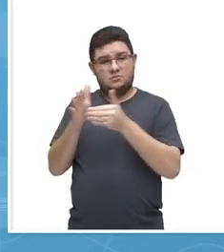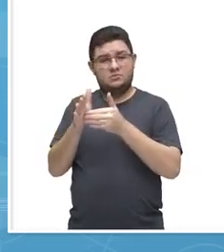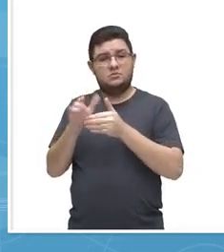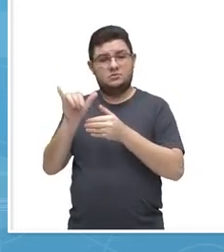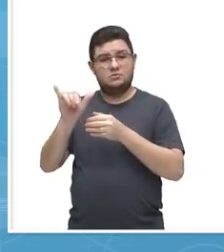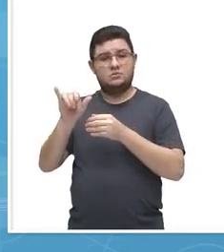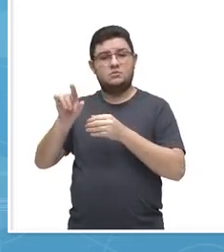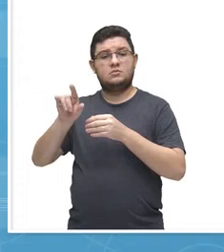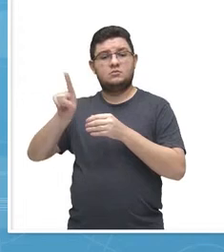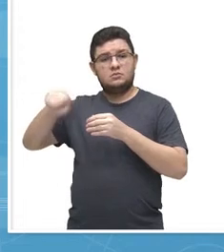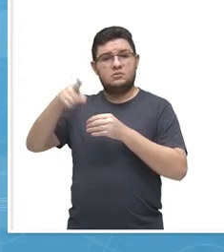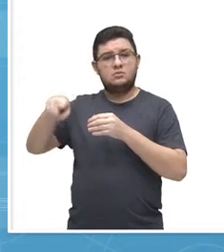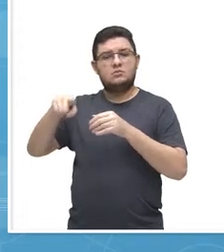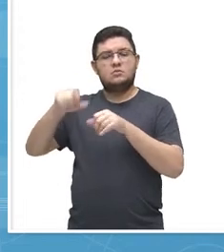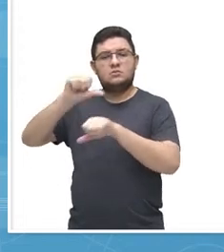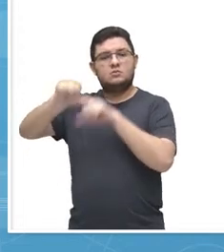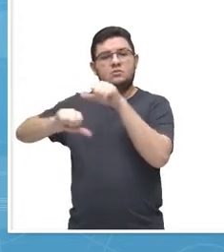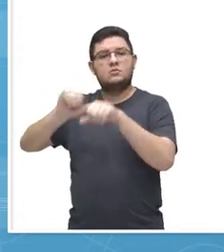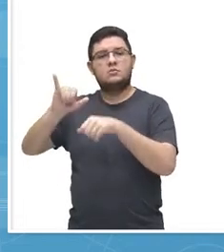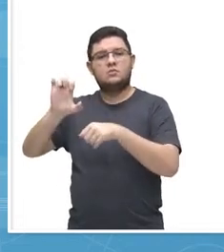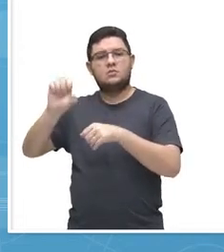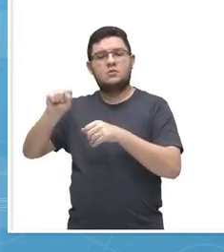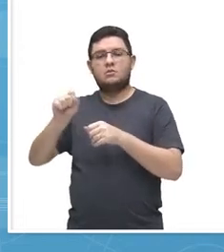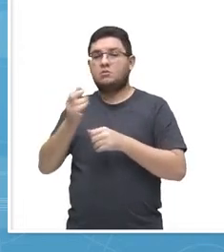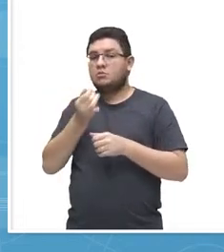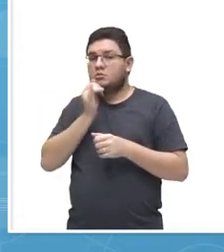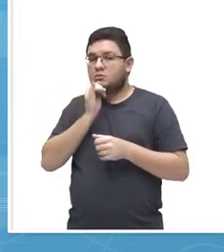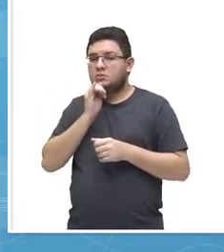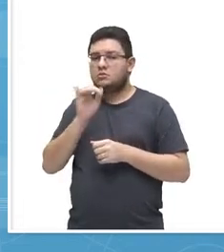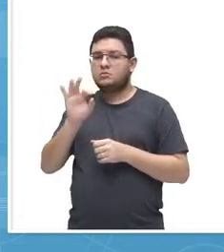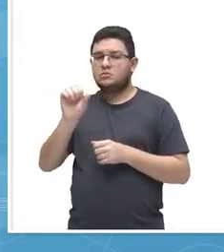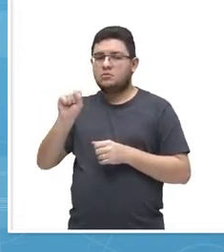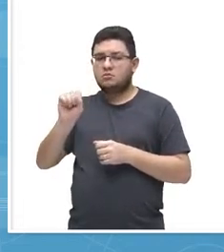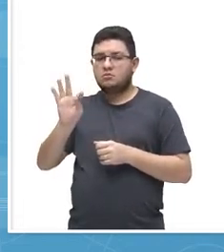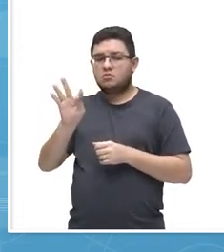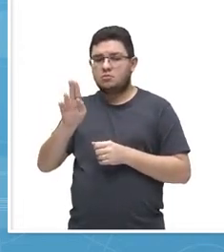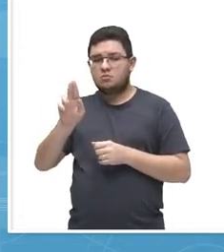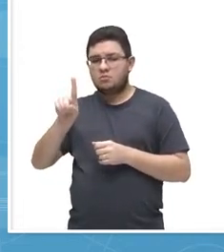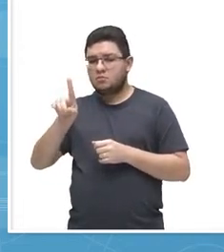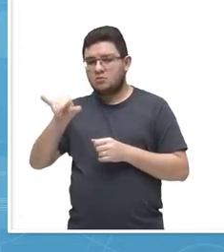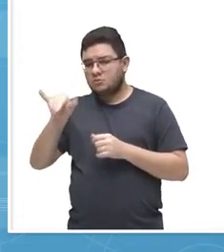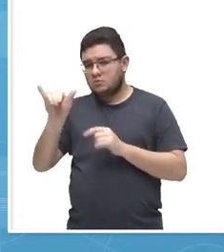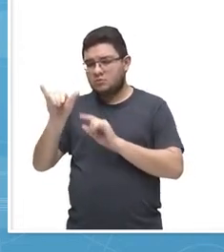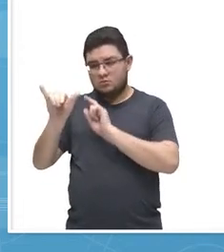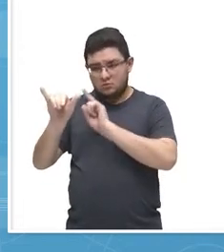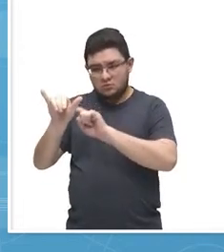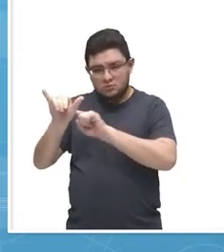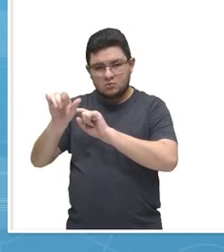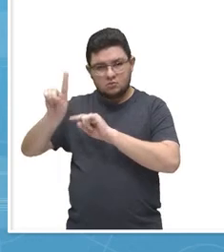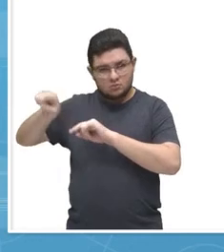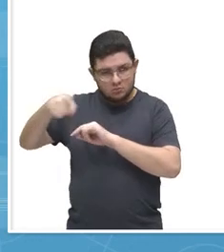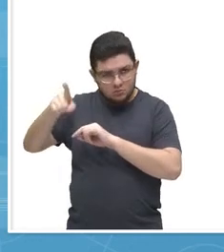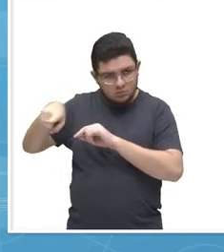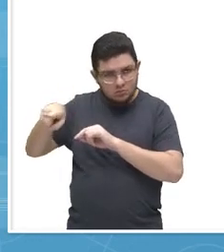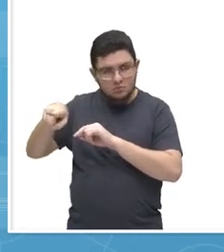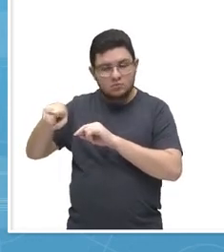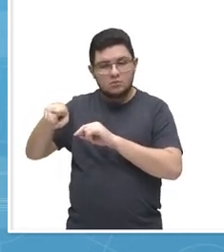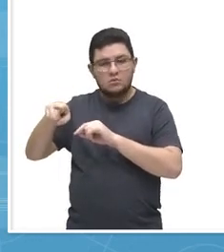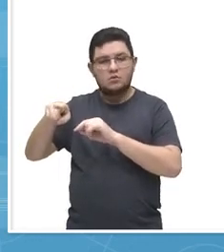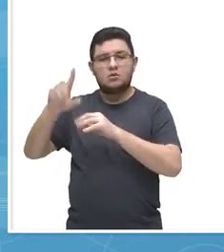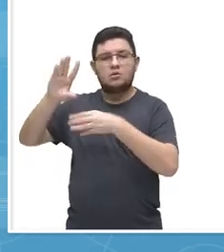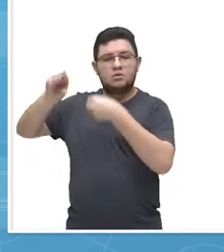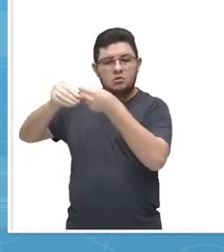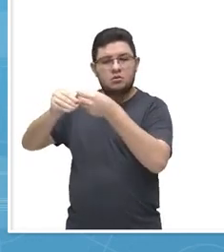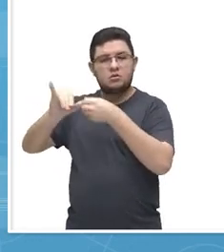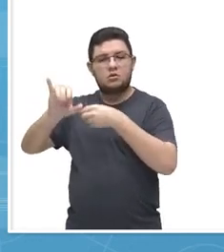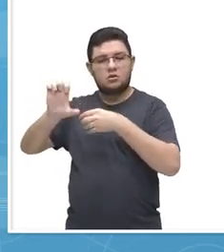vocês, o verbo é study, não é isso? O verbo study, estudar, terminou em consoante Y. Você vai tirar o Y